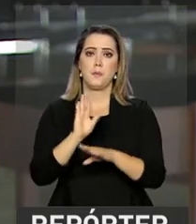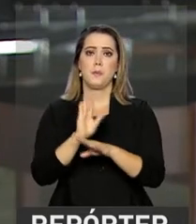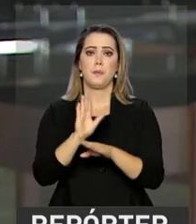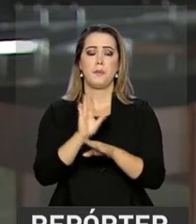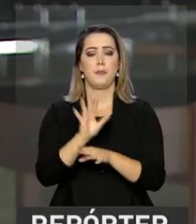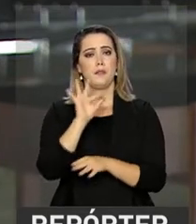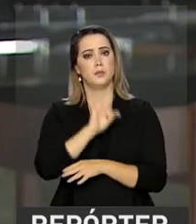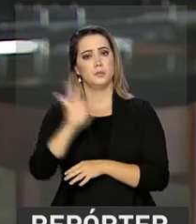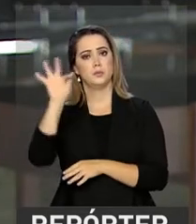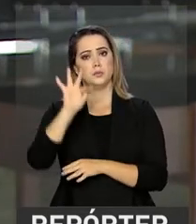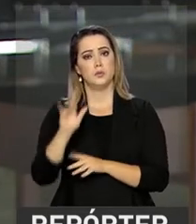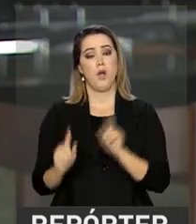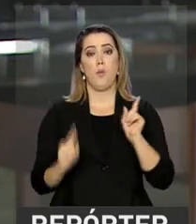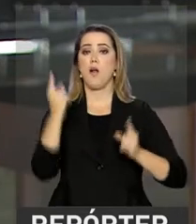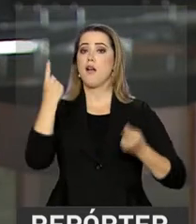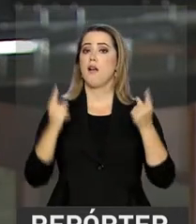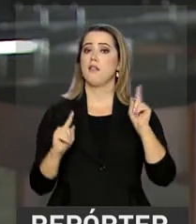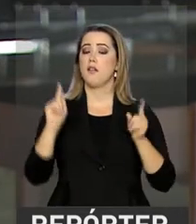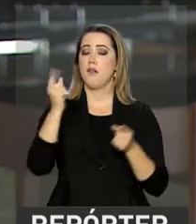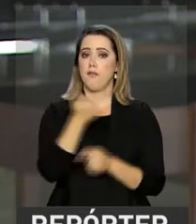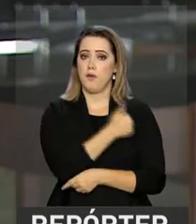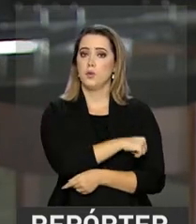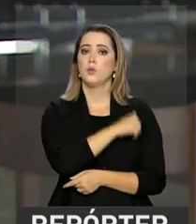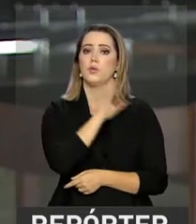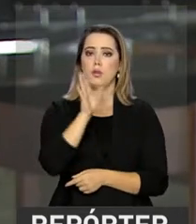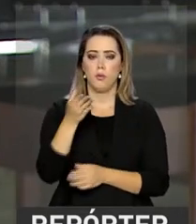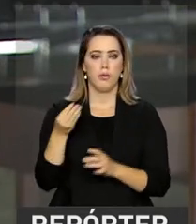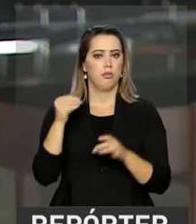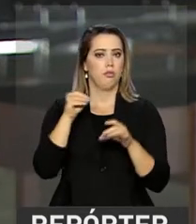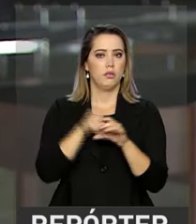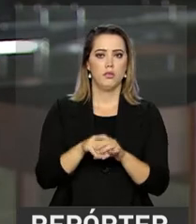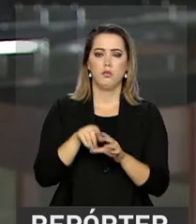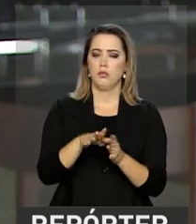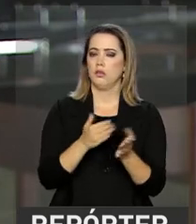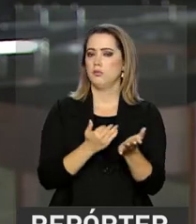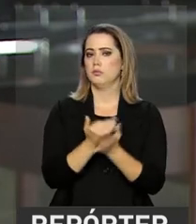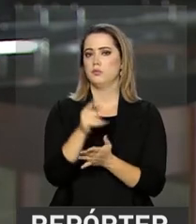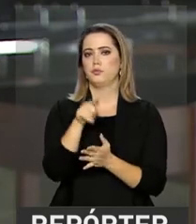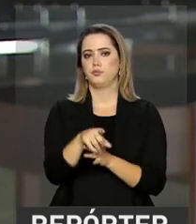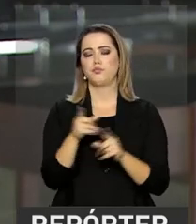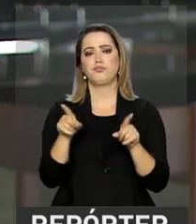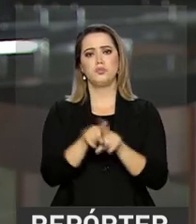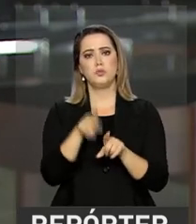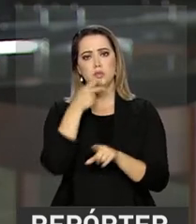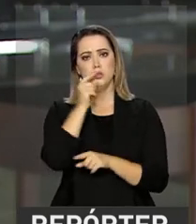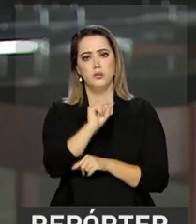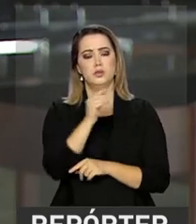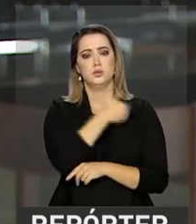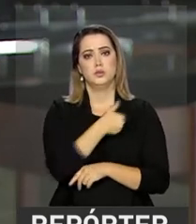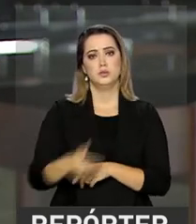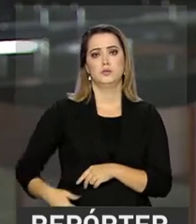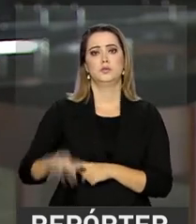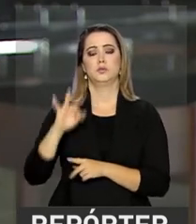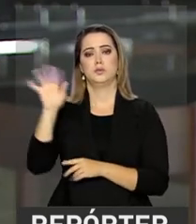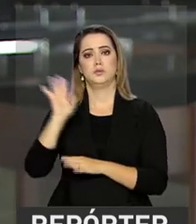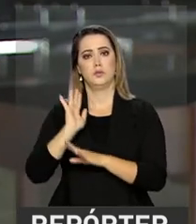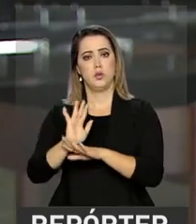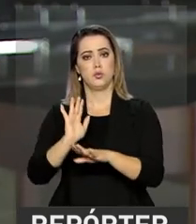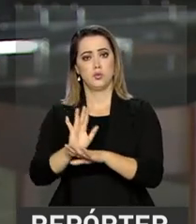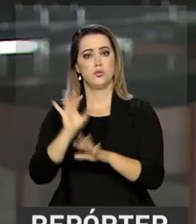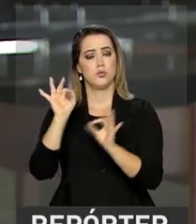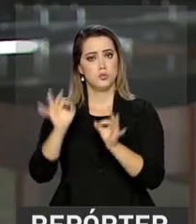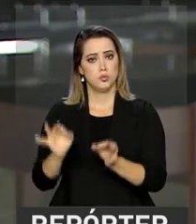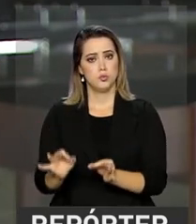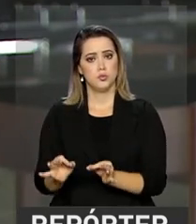federal ao carnaval do rio de janeiro faz parte dessa iniciativa e afirmou que o governo federal se contribuiu a